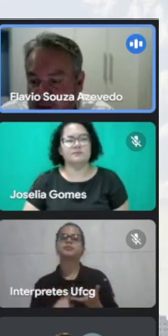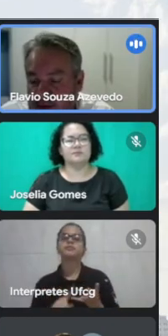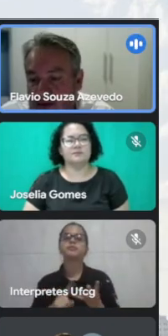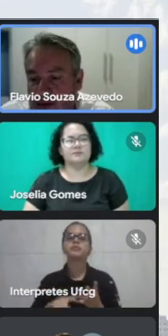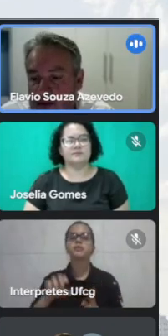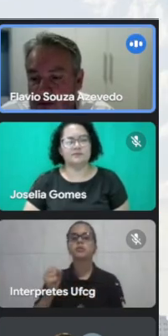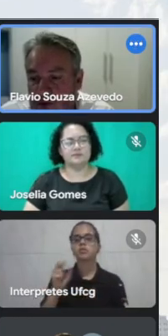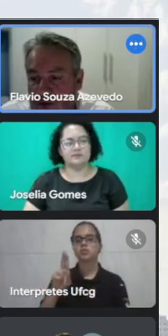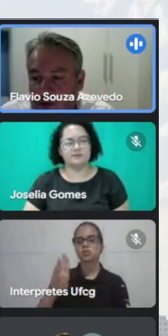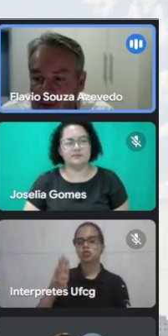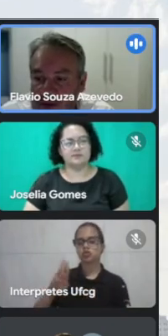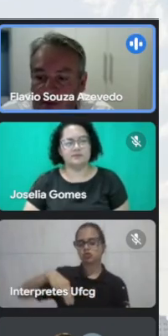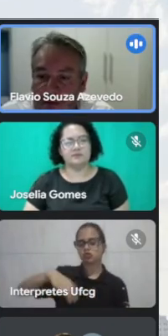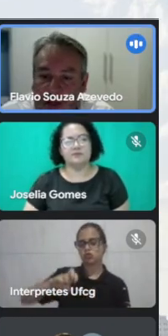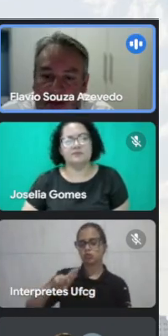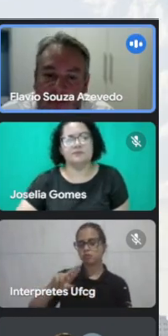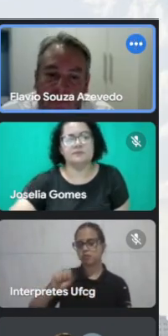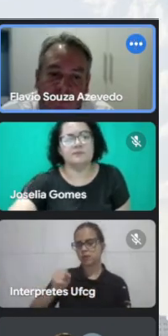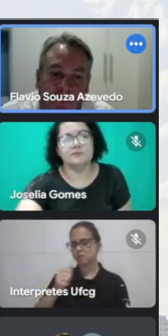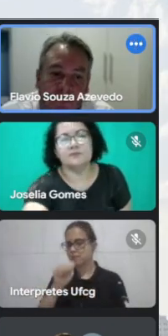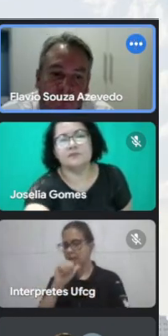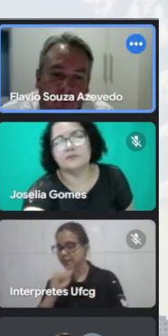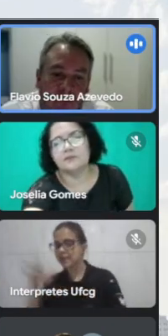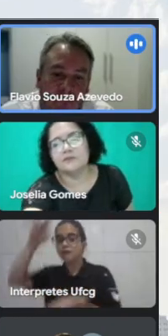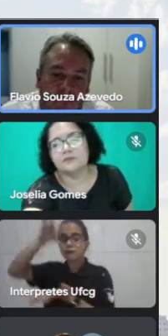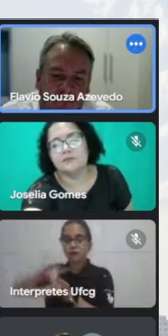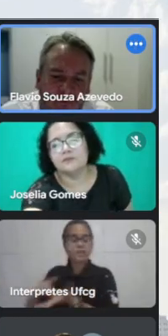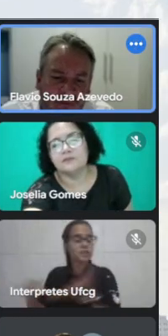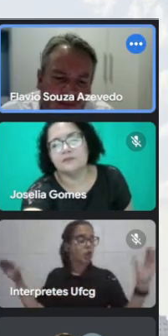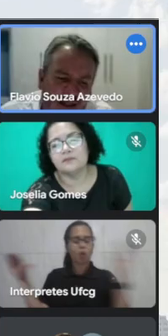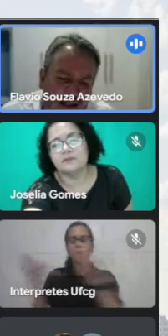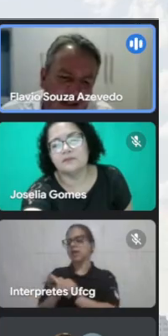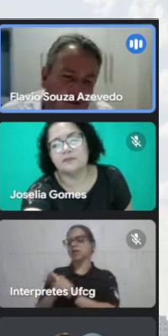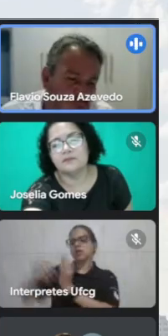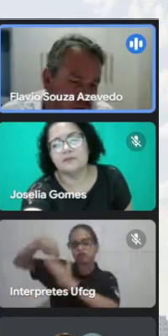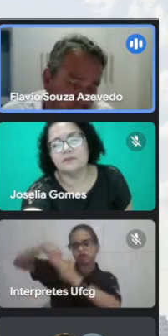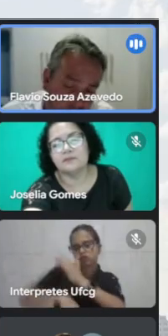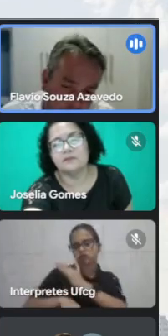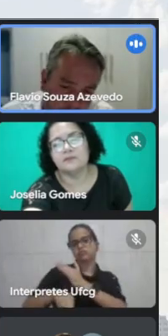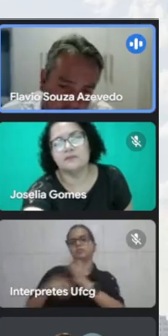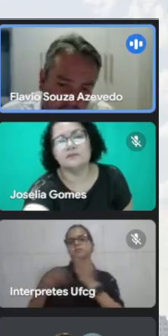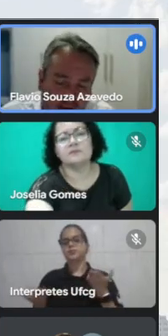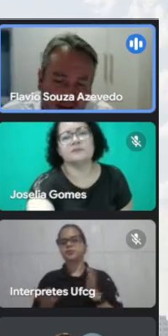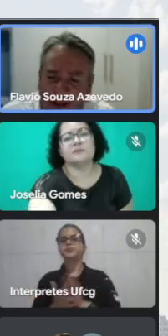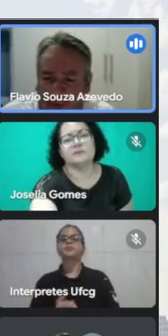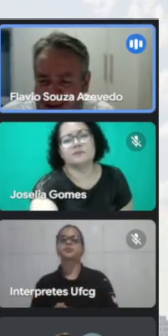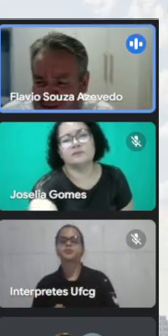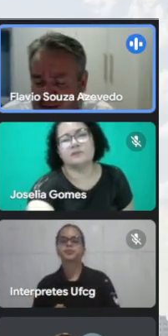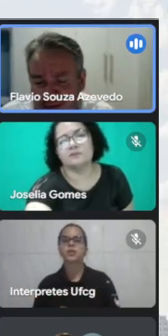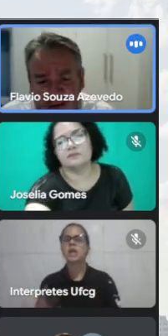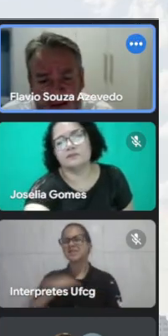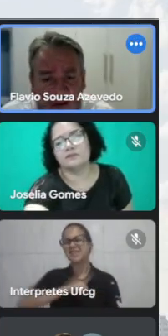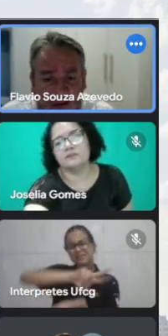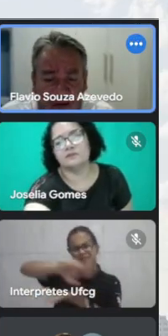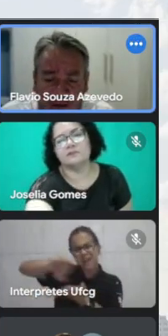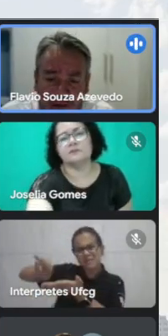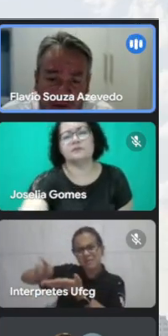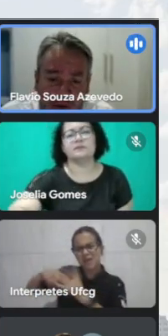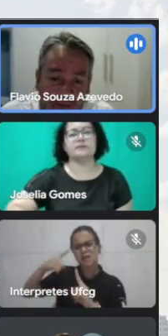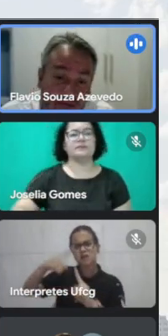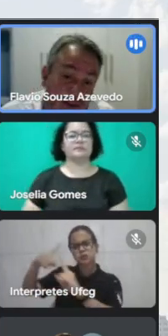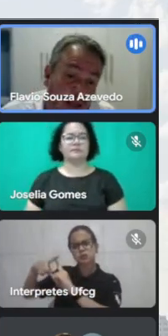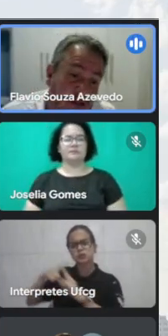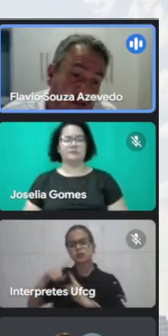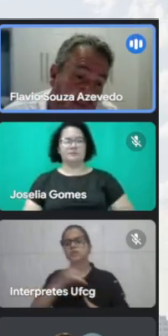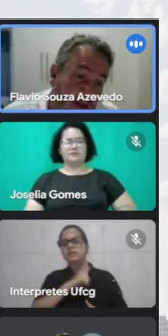submersas fixas, né? Elas são totalmente submersas. Então, existem muitas espécies, né? Em cada país,